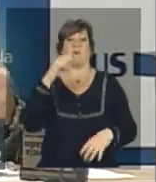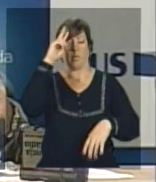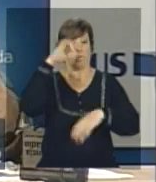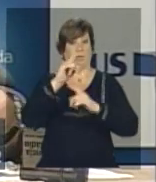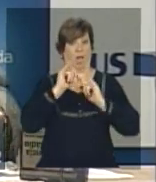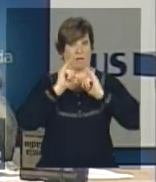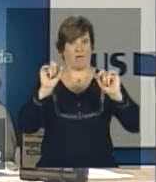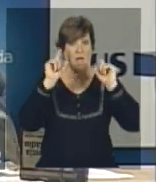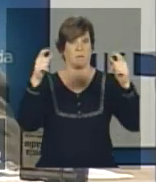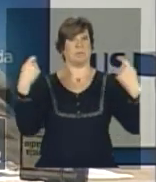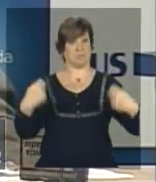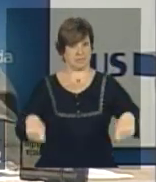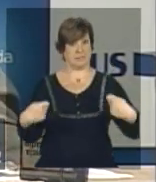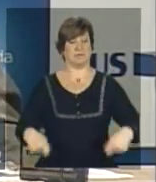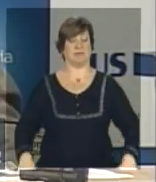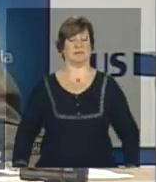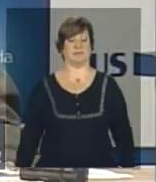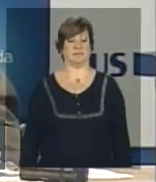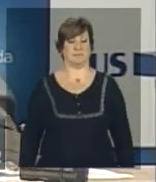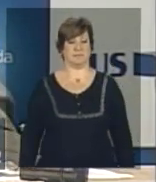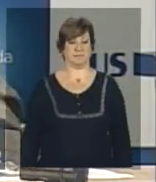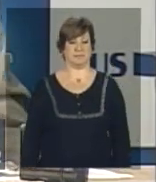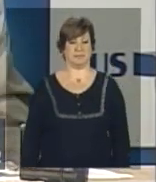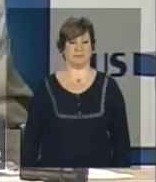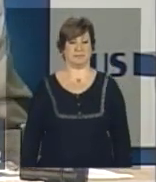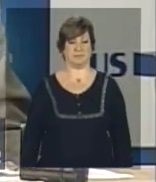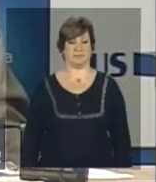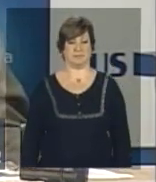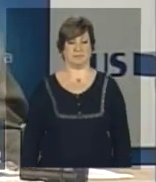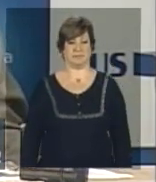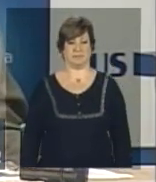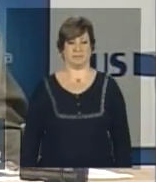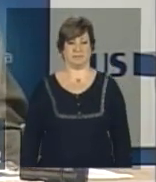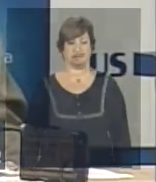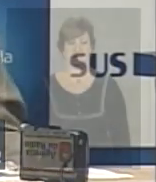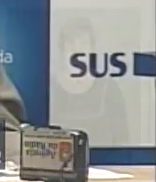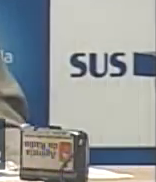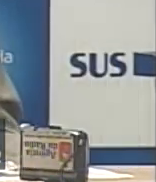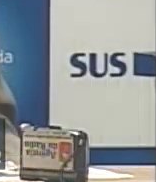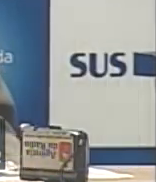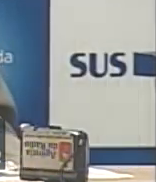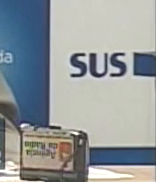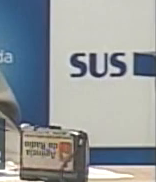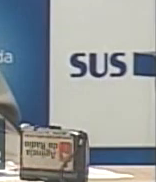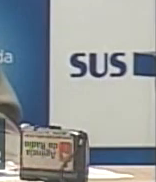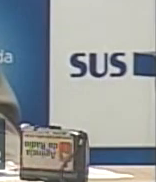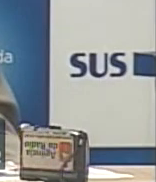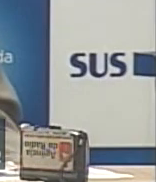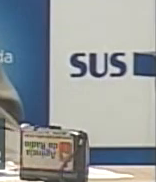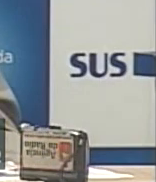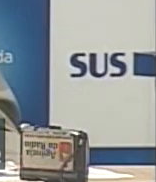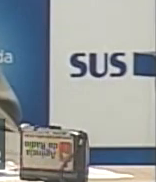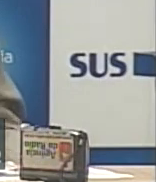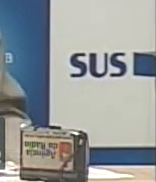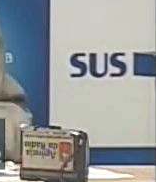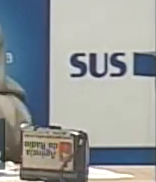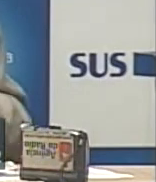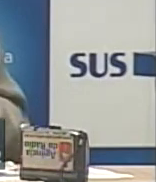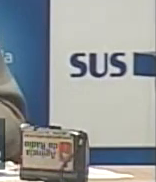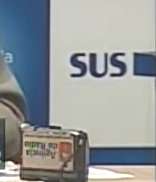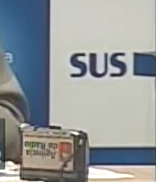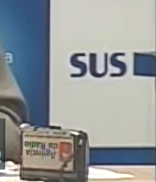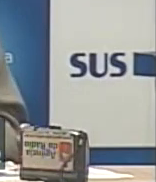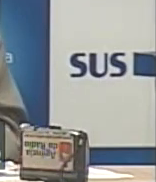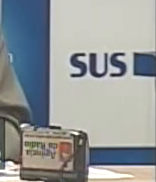nem chamar atenção. Nós colocamos, já está no sítio eletrônico aí do Ministério, né, o Guia de